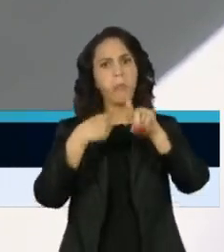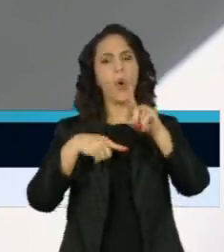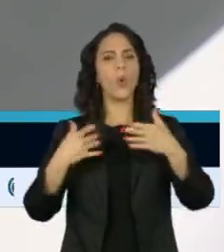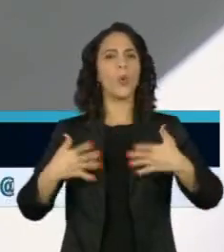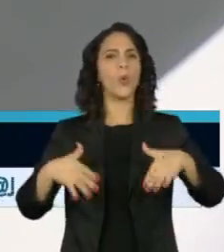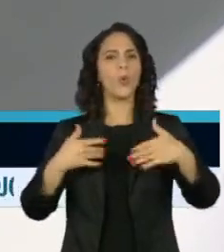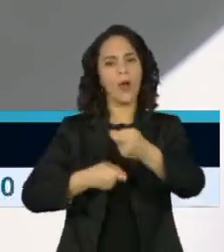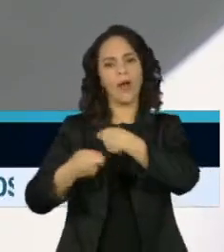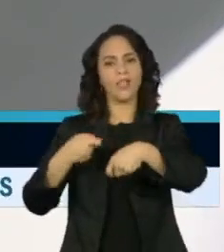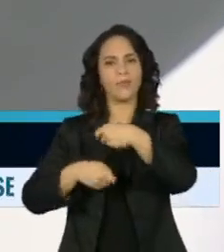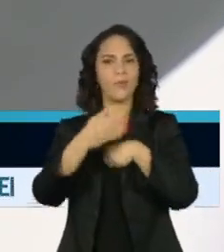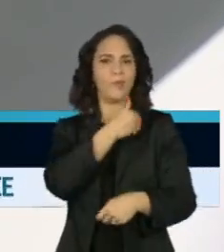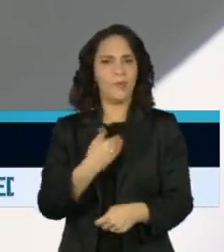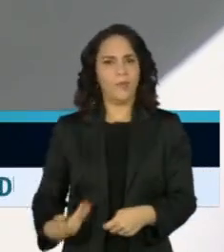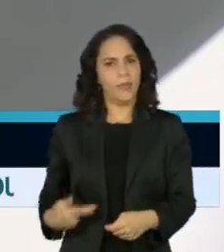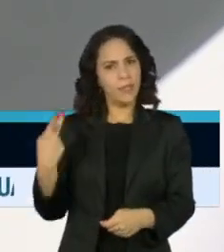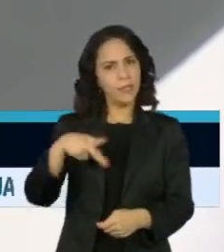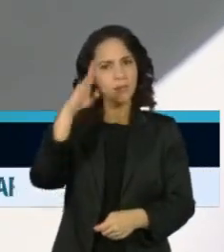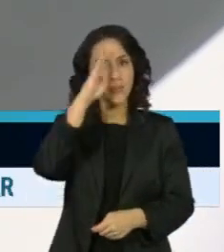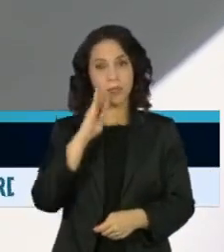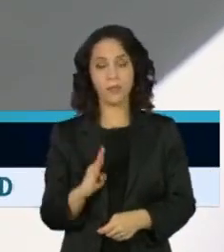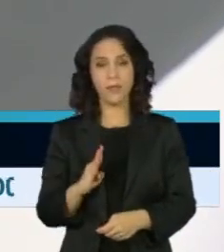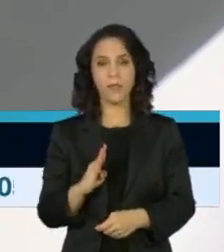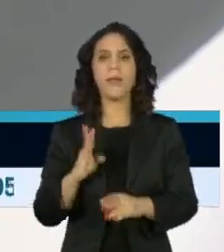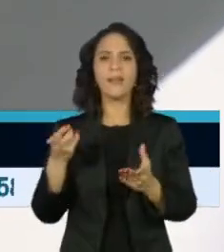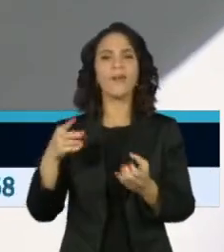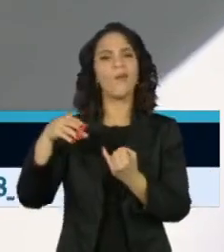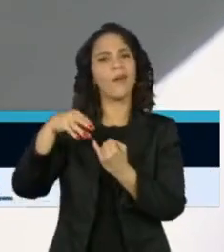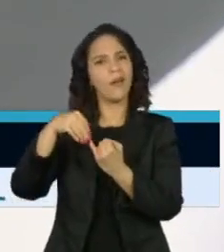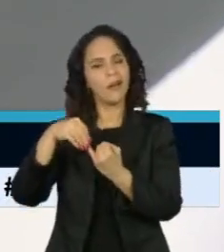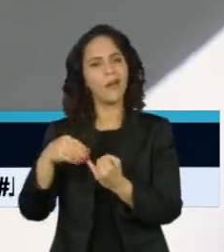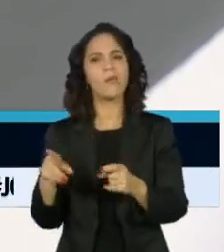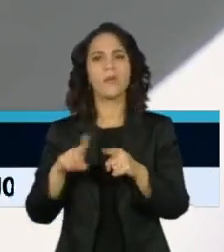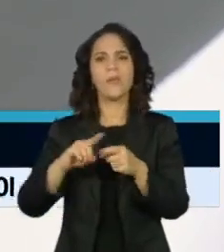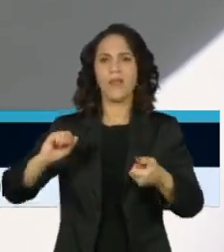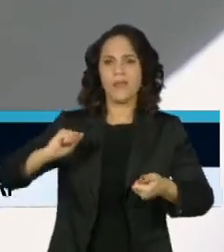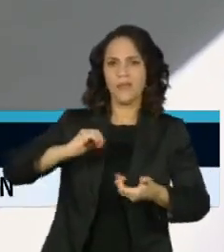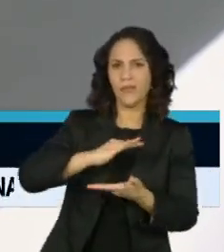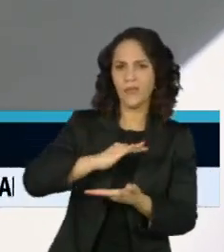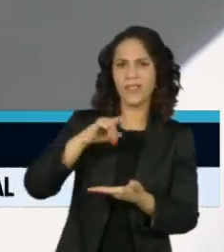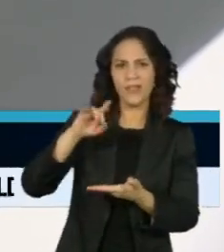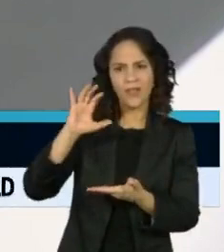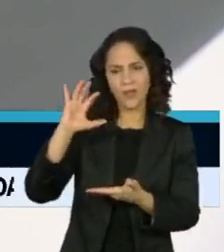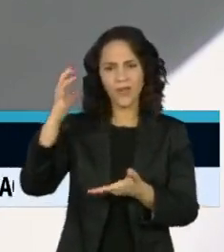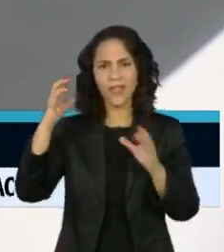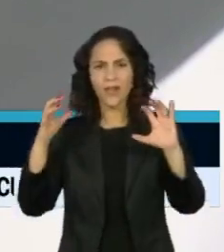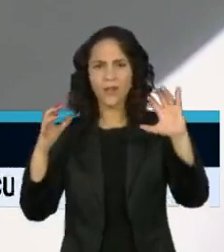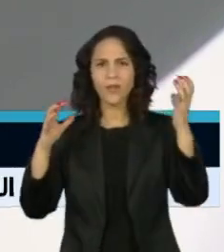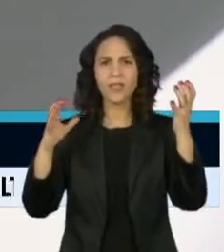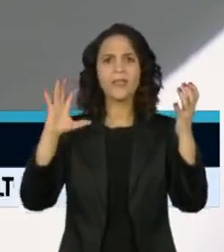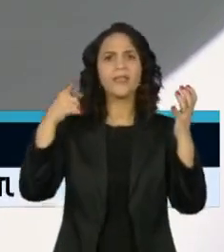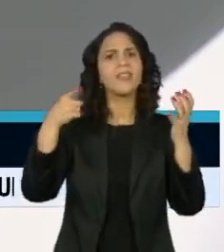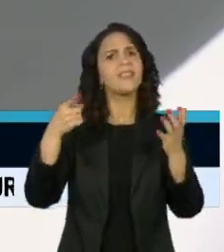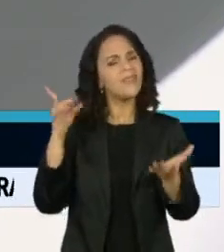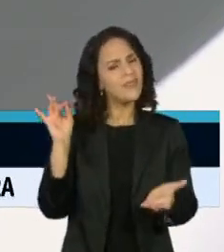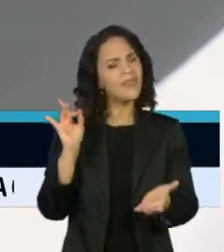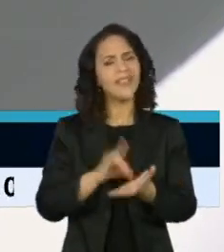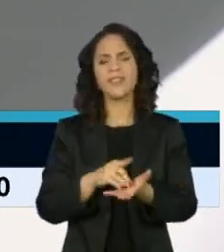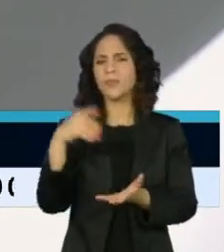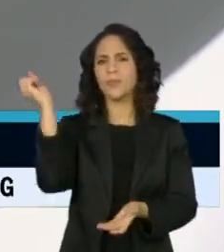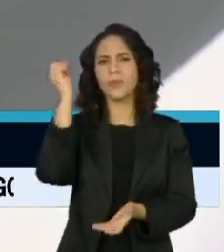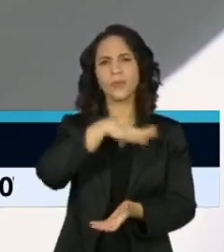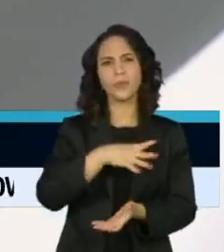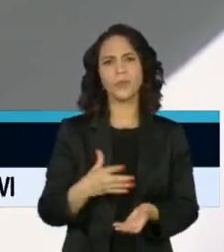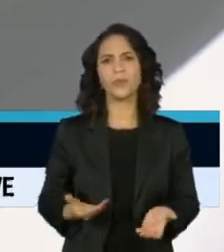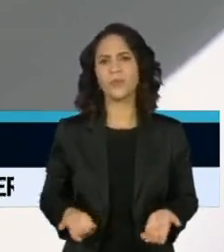a administração pública no país Então o que aconteceu no INPI está acontecendo agora na Anvisa é são verdadeiro descalabros